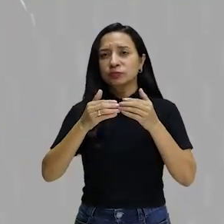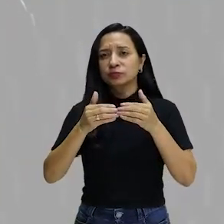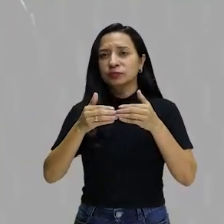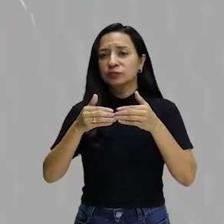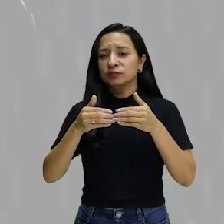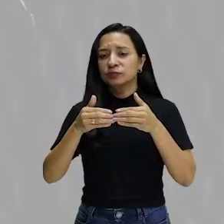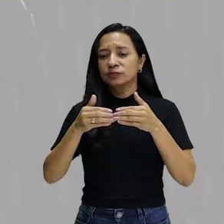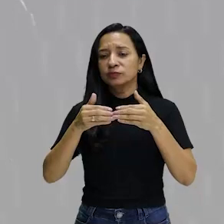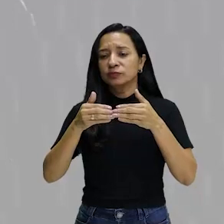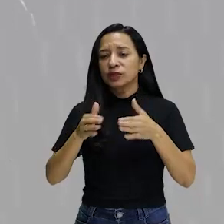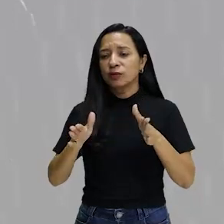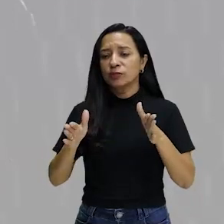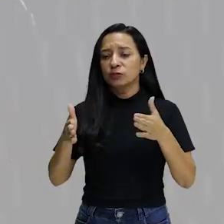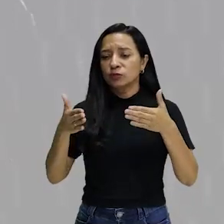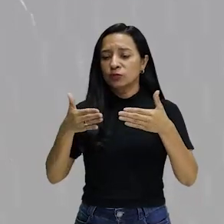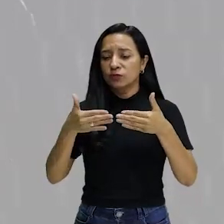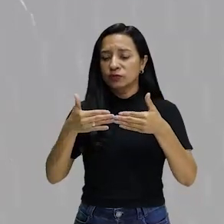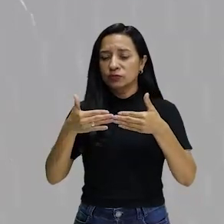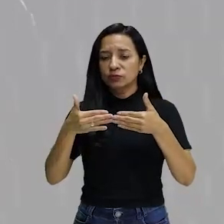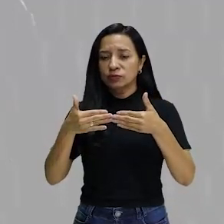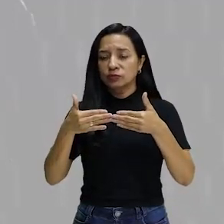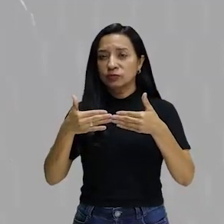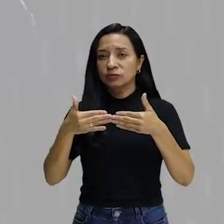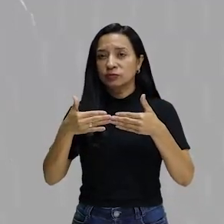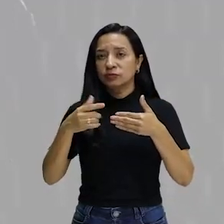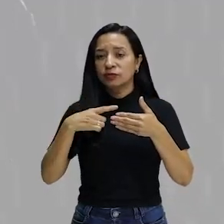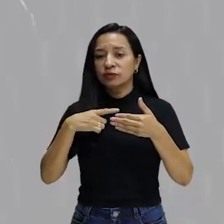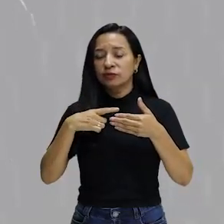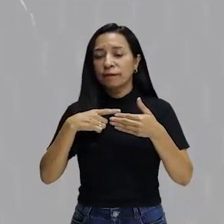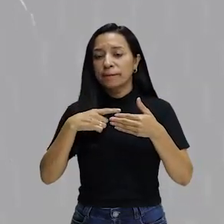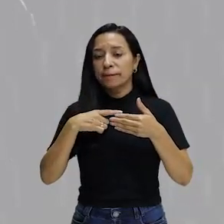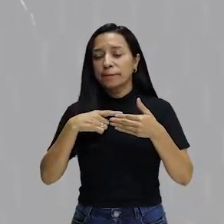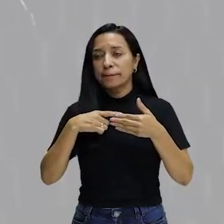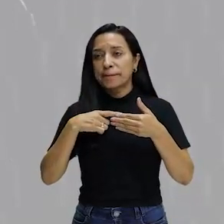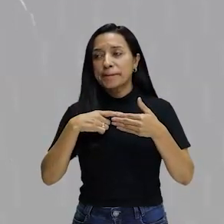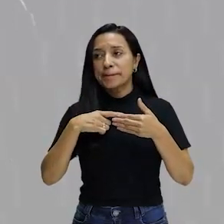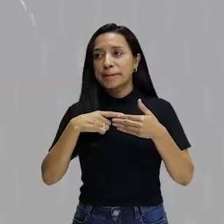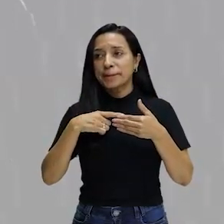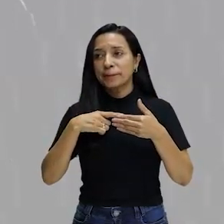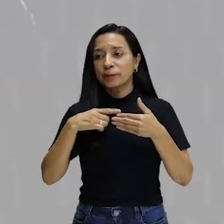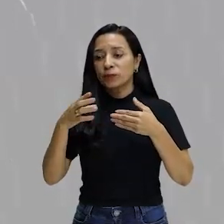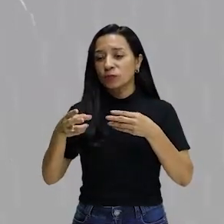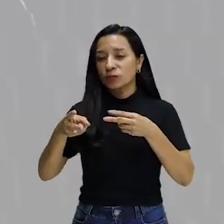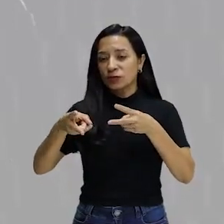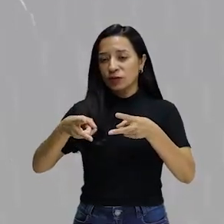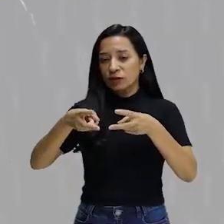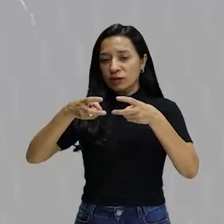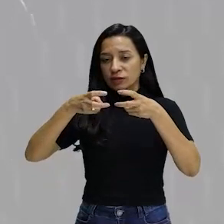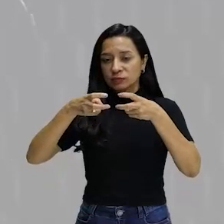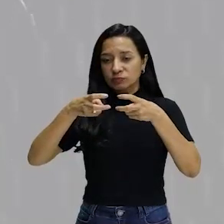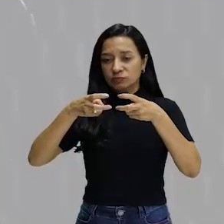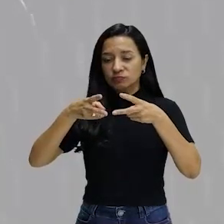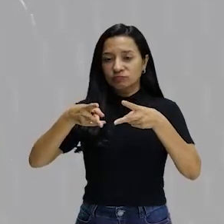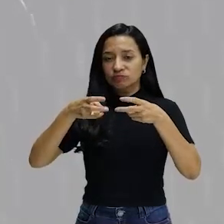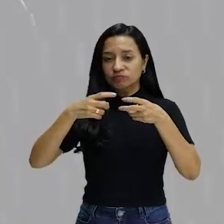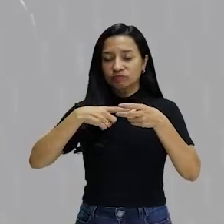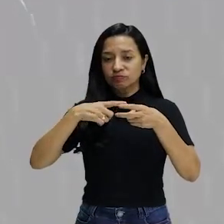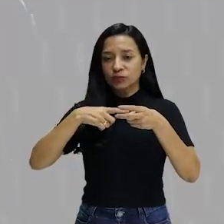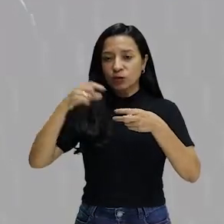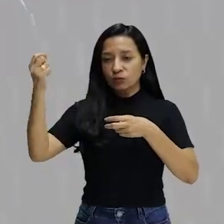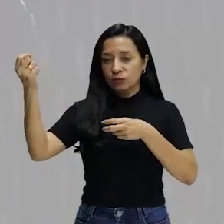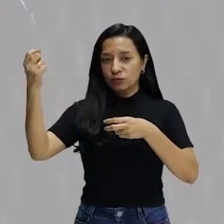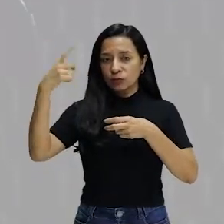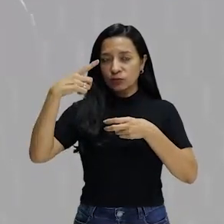abertura e o fechamento desses estômatos tem a ver com a atração que esses estômatos têm pela